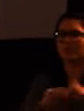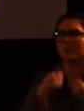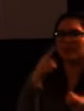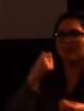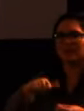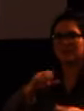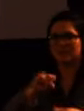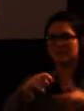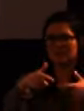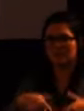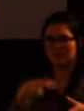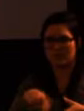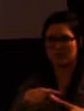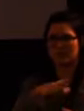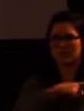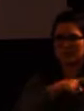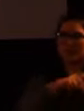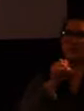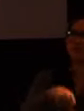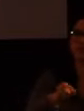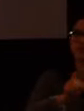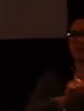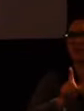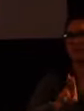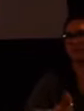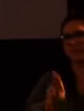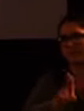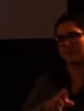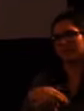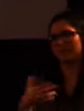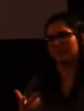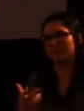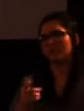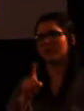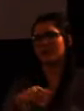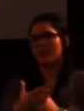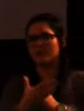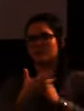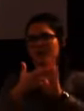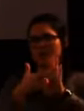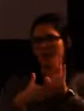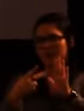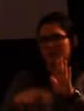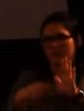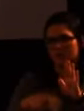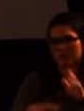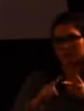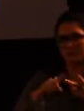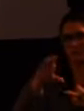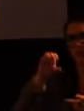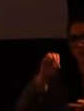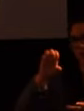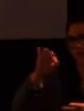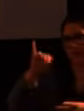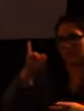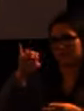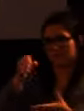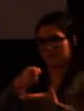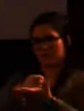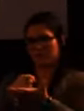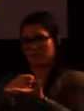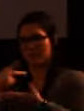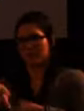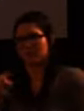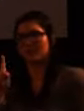se aquela propriedade exerce ou não essa função. Então, ele serve para regular isso. O coeficiente básico é